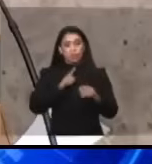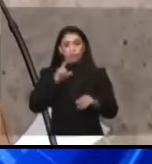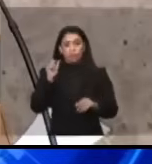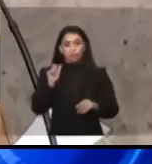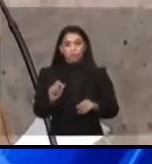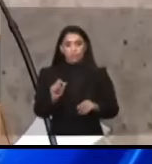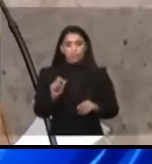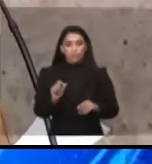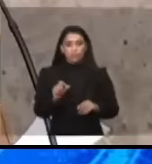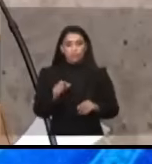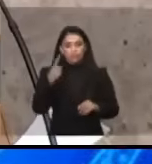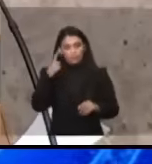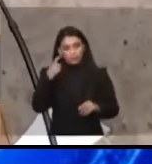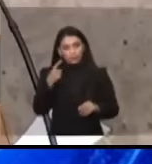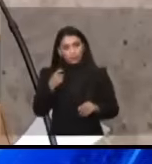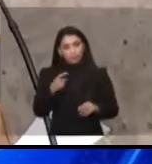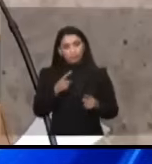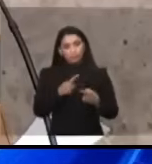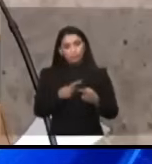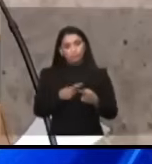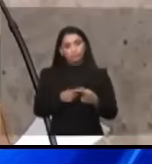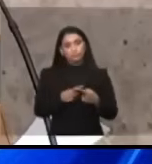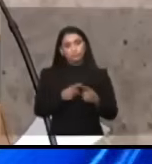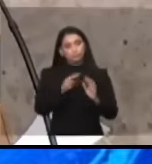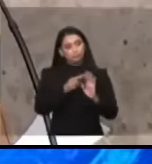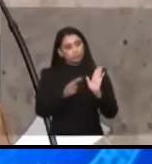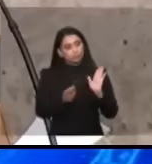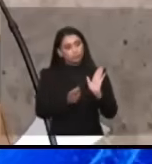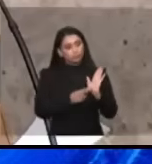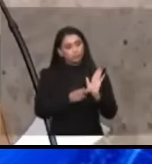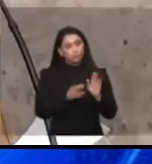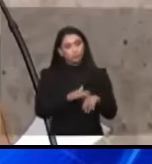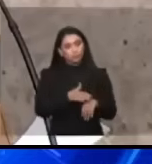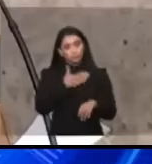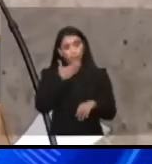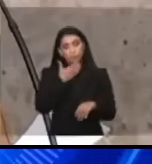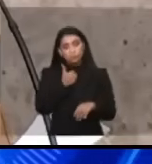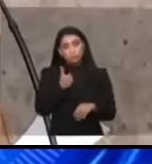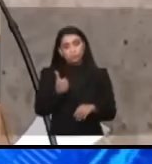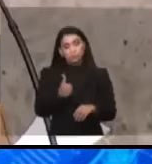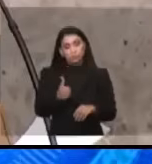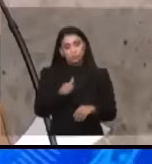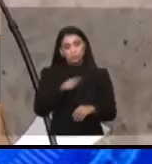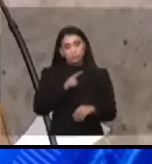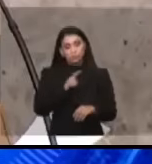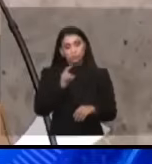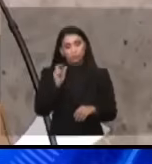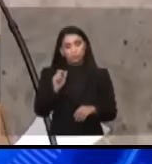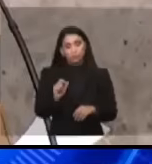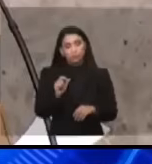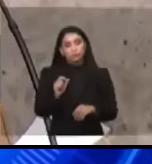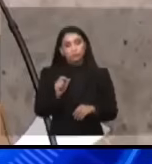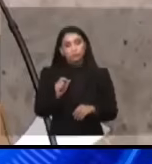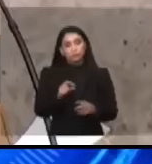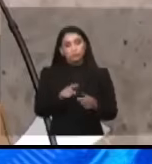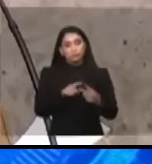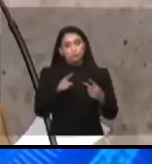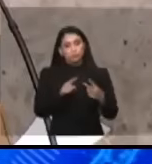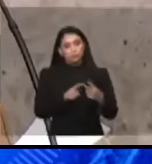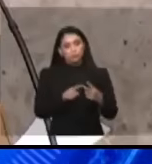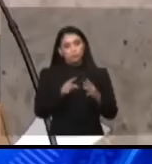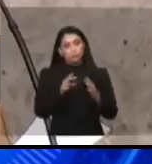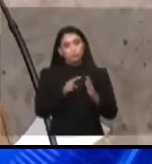E aqui é interessante, porque a norma mais favorável pressupõe sempre a concomitância de duas normas,